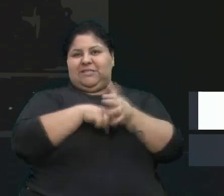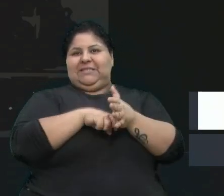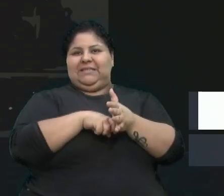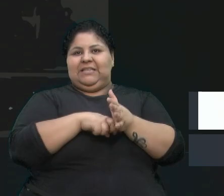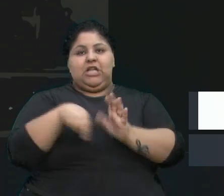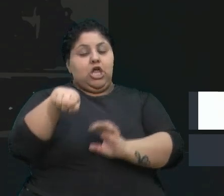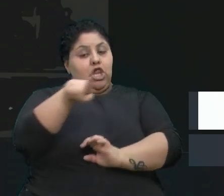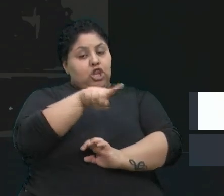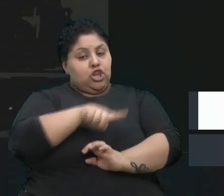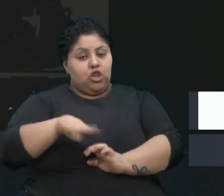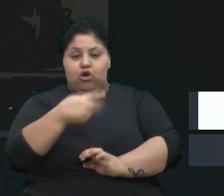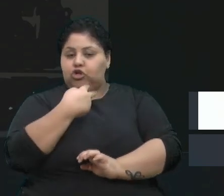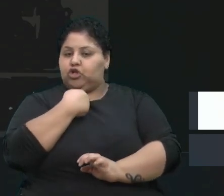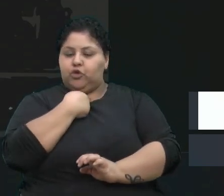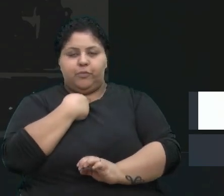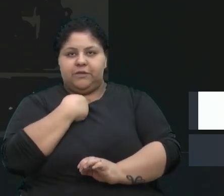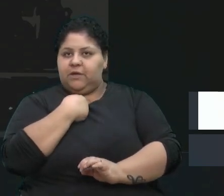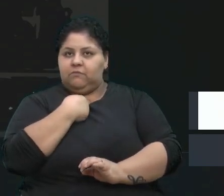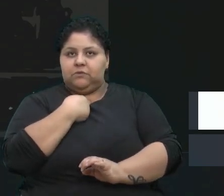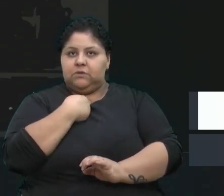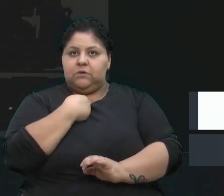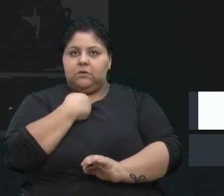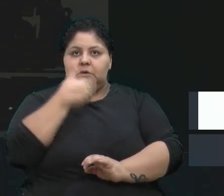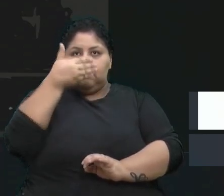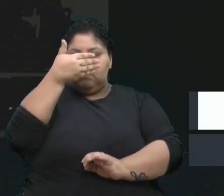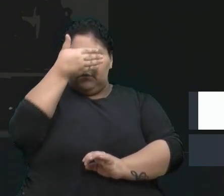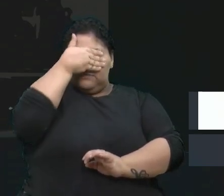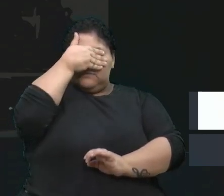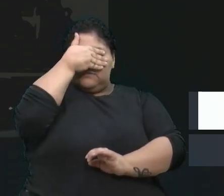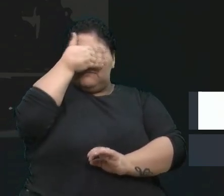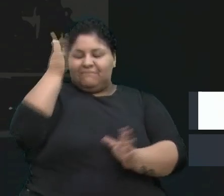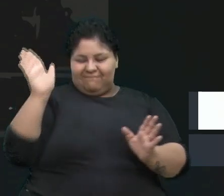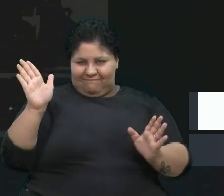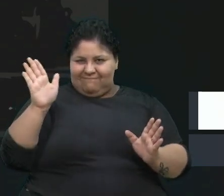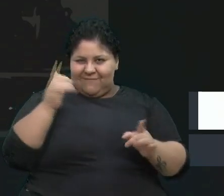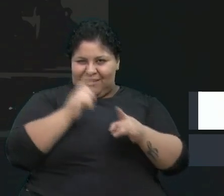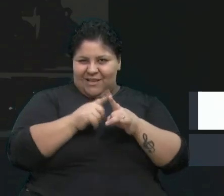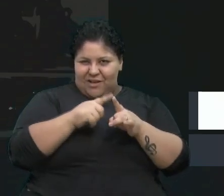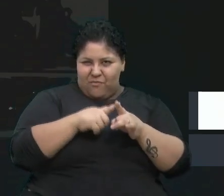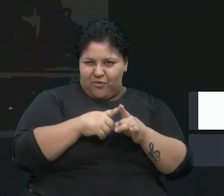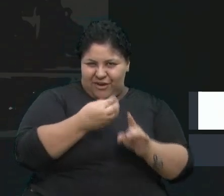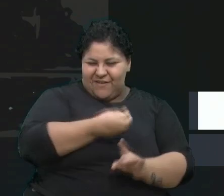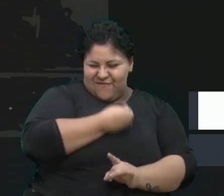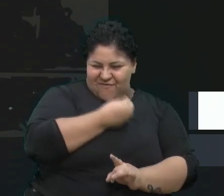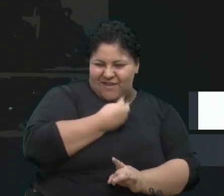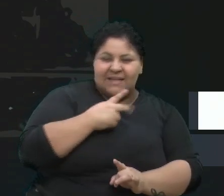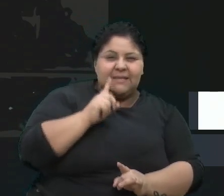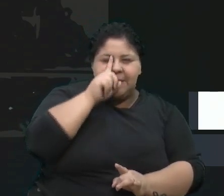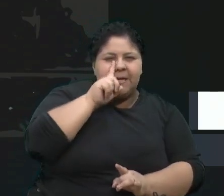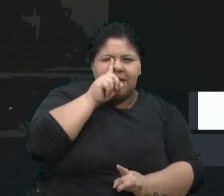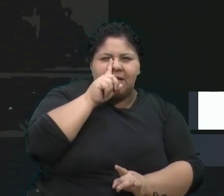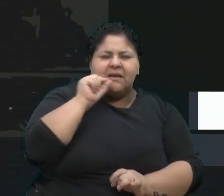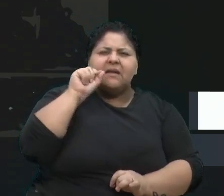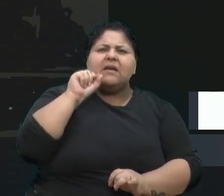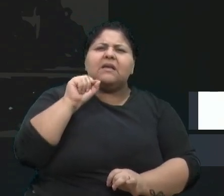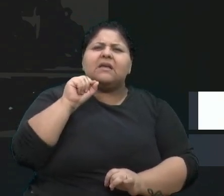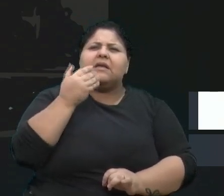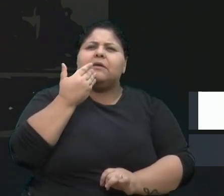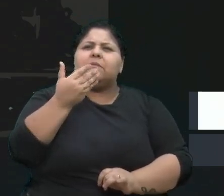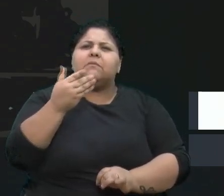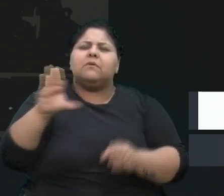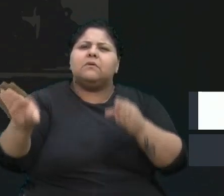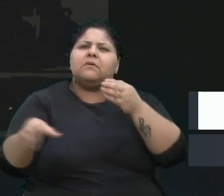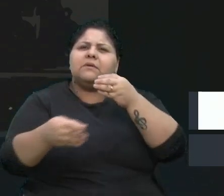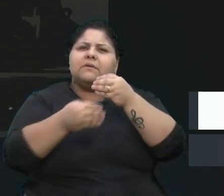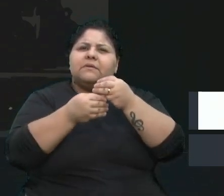não podemos fechar os olhos, porque vidas aí estão em perigo. Eu não sei quem pediu a parte aí.